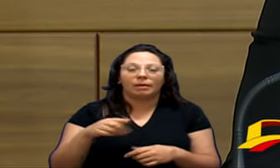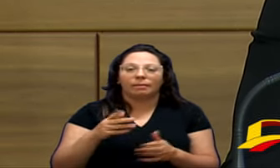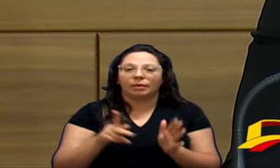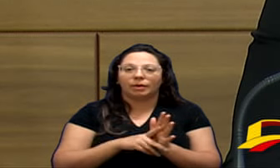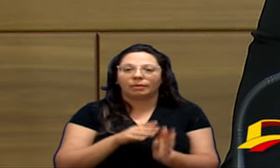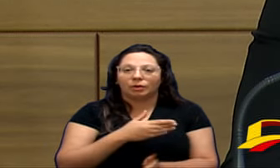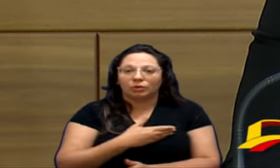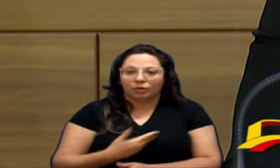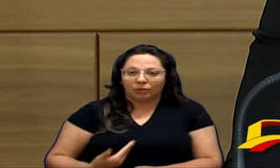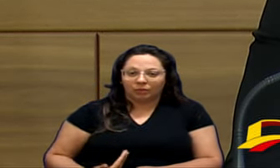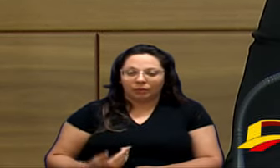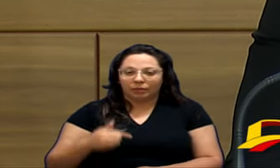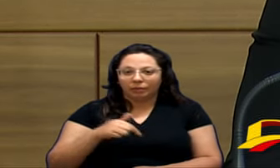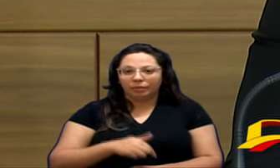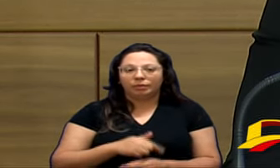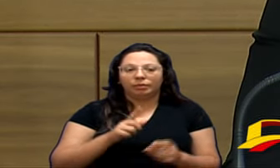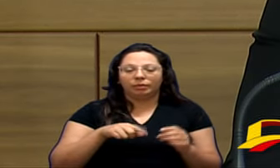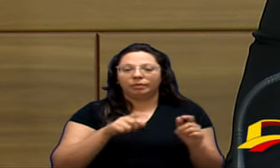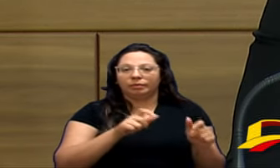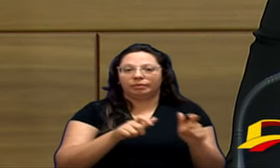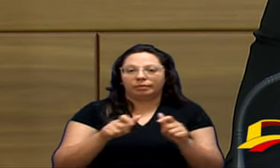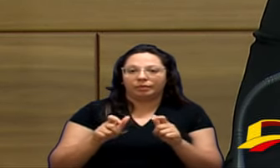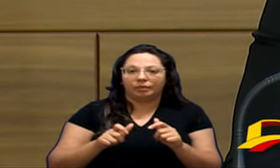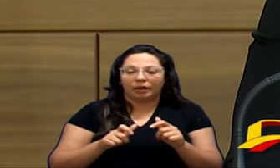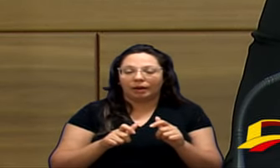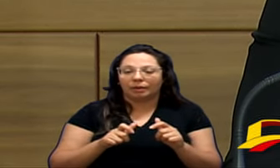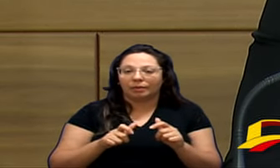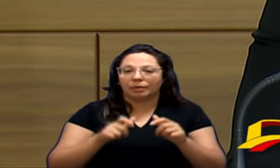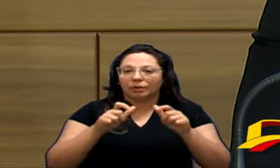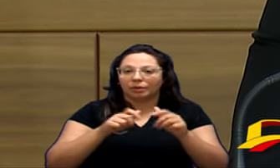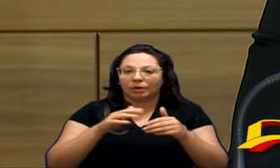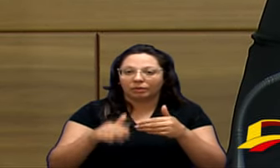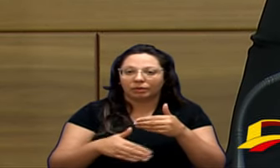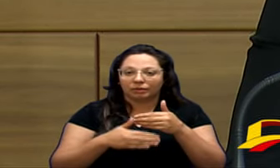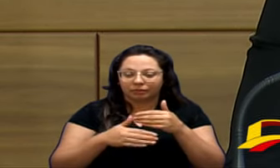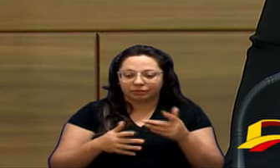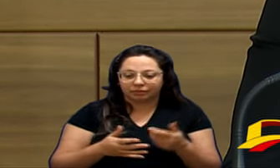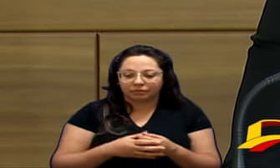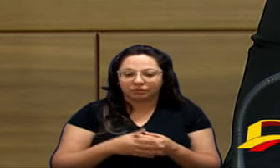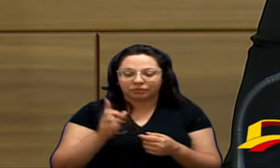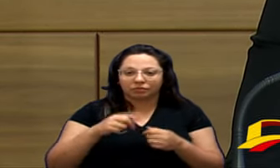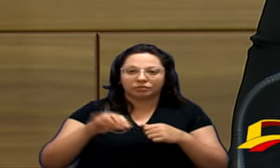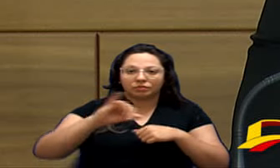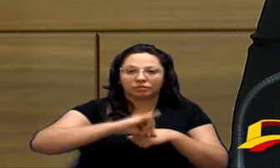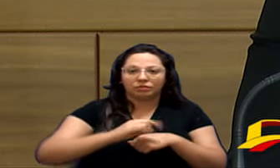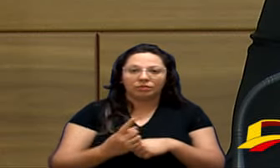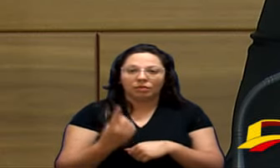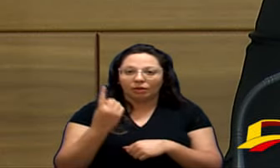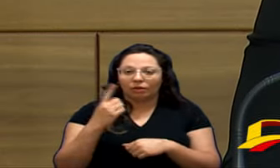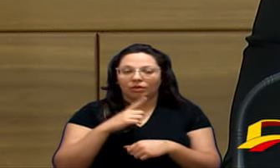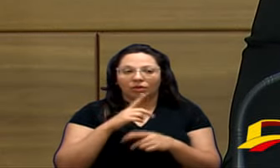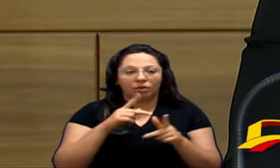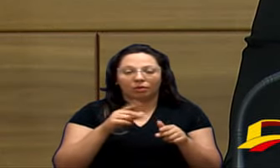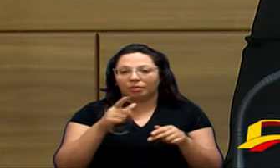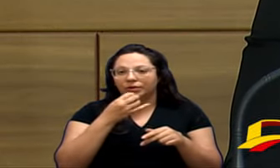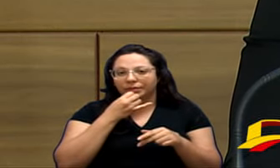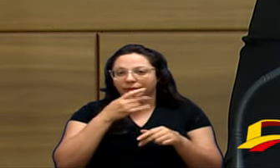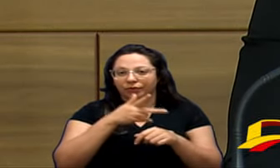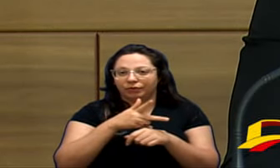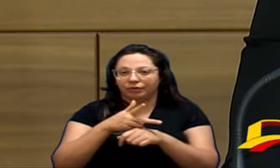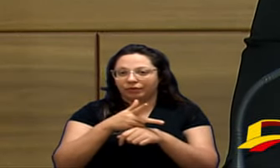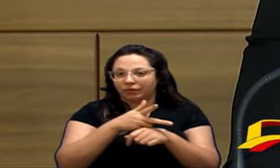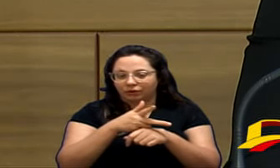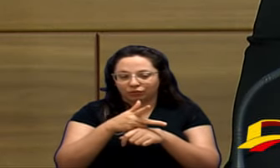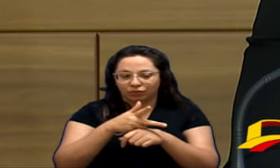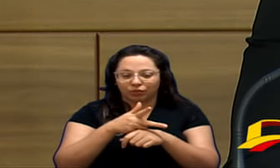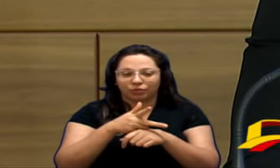é regionalizar essas seriam as subbases da Guarda Civil uma central Única inclusive com o vom monitoramento